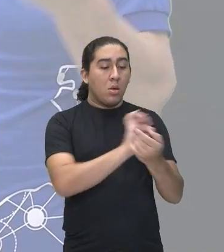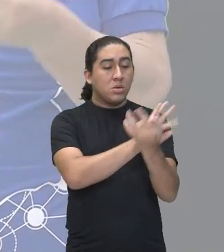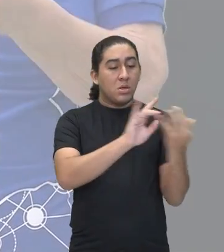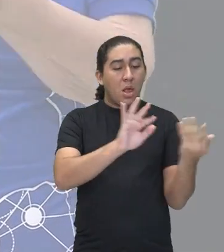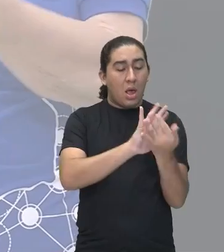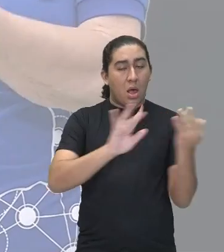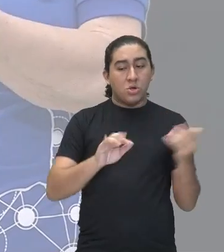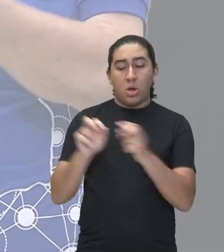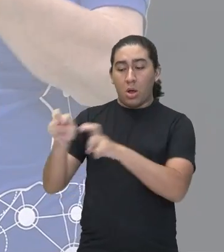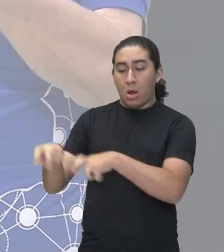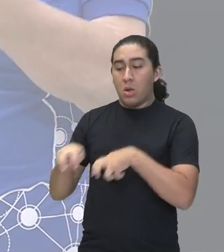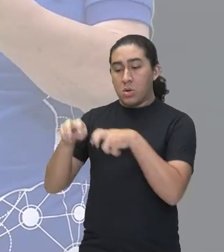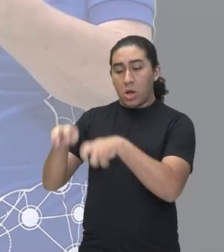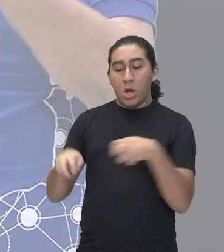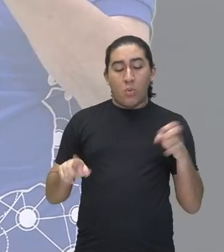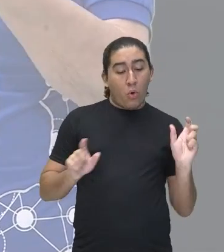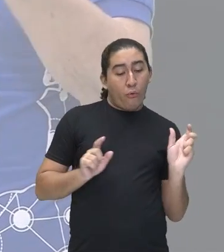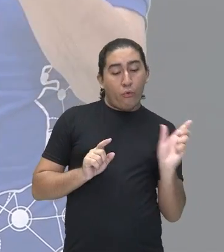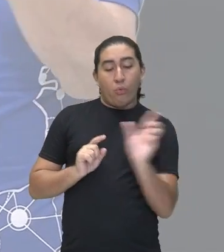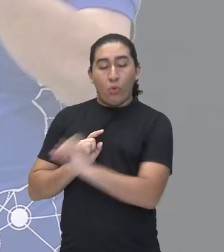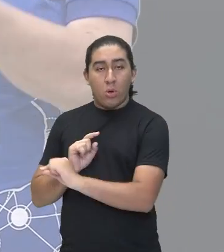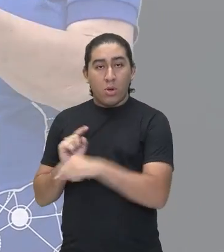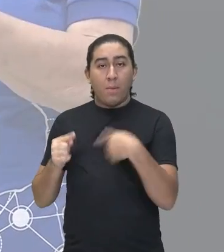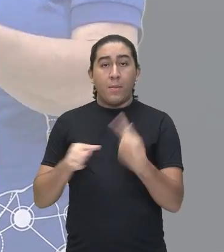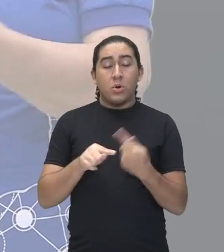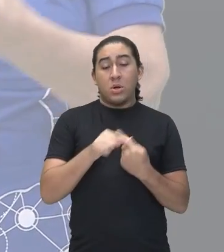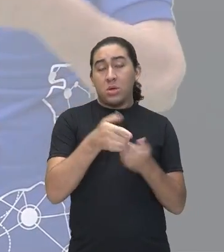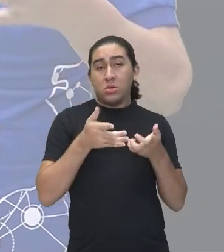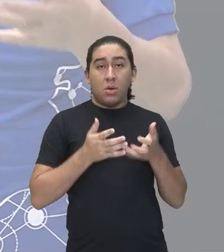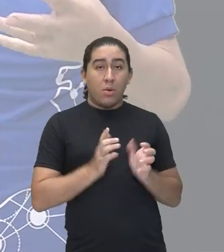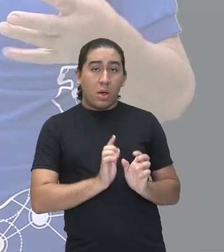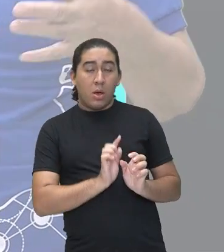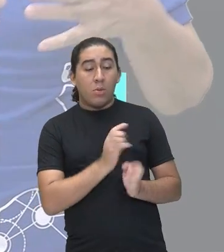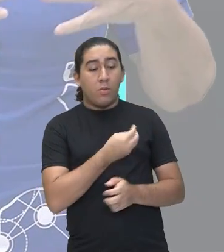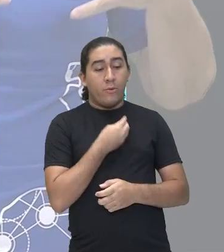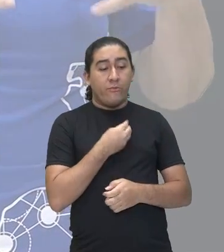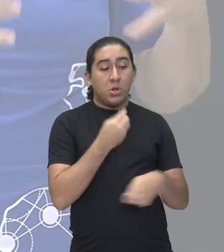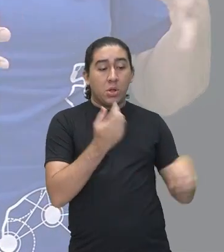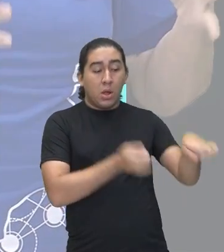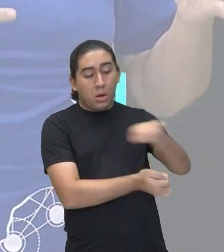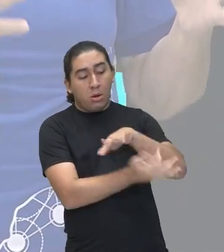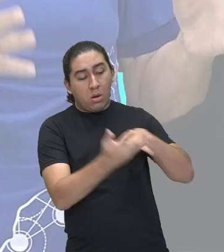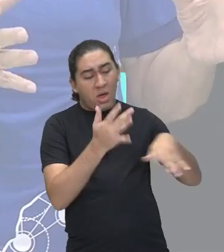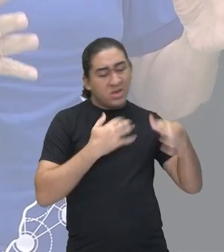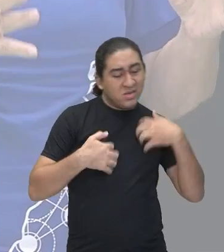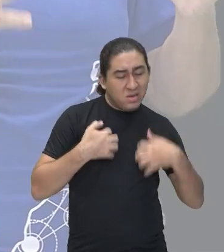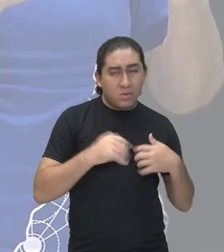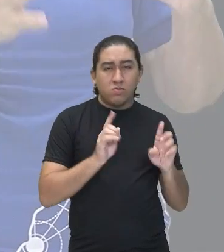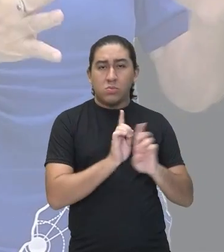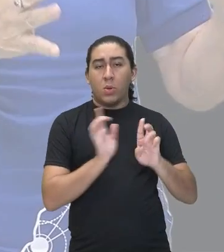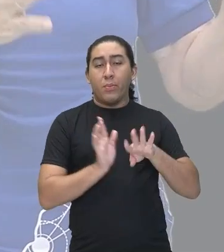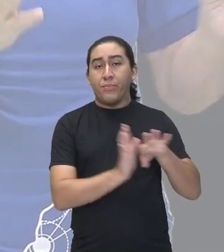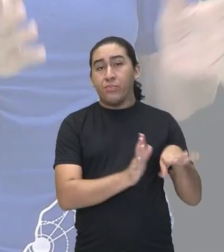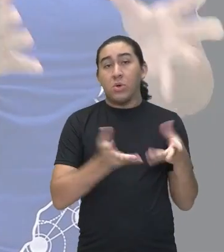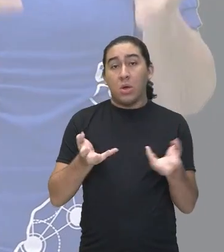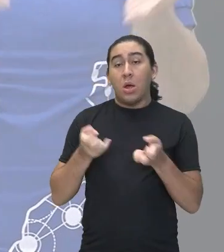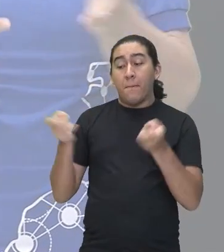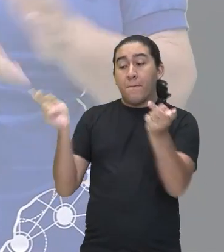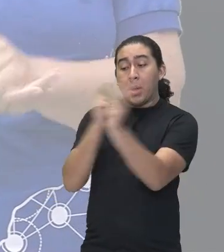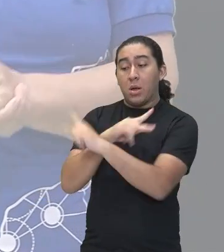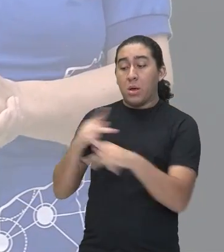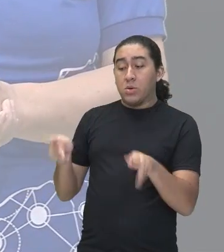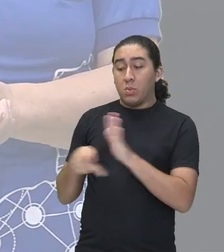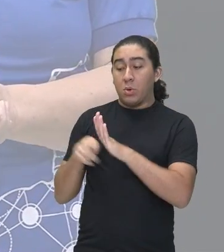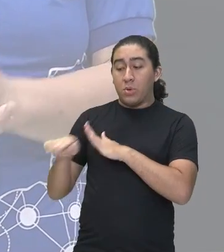Ele não quer viver num lugar que tem agitação. Eles querem a paz de espírito que a área rural